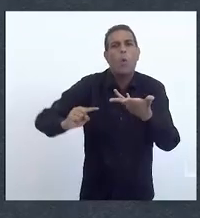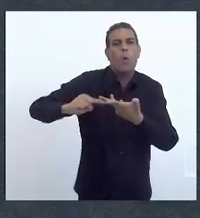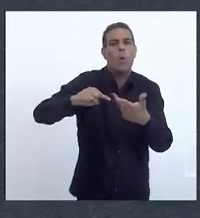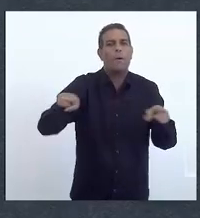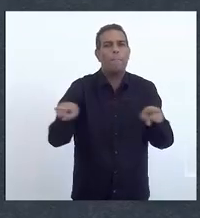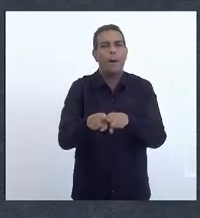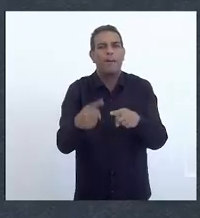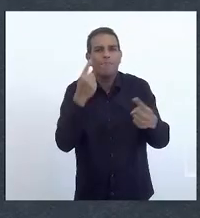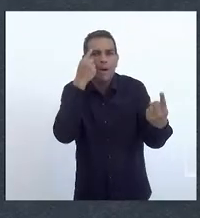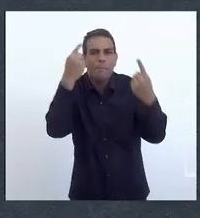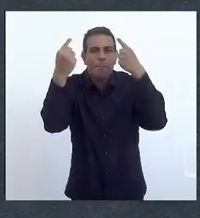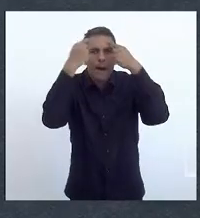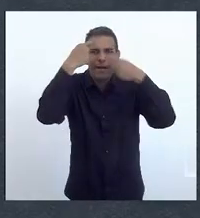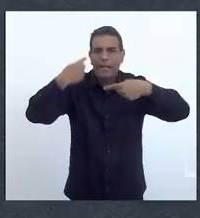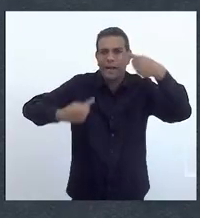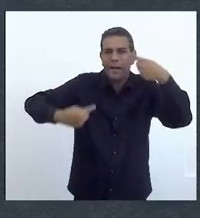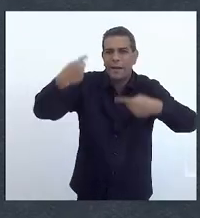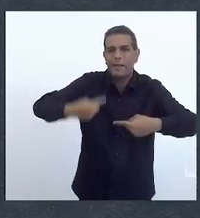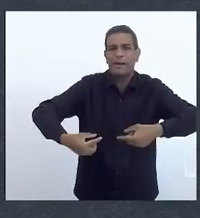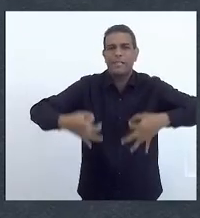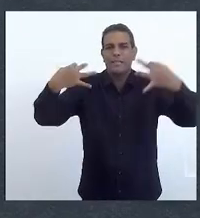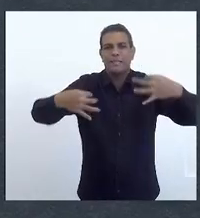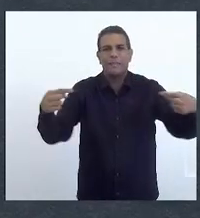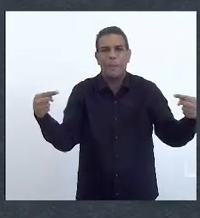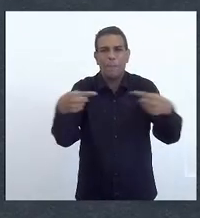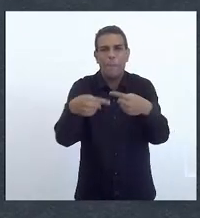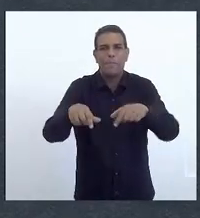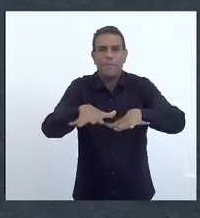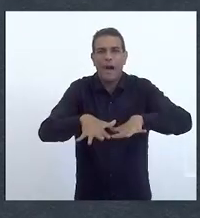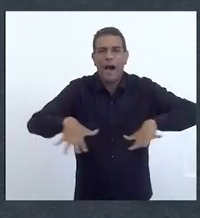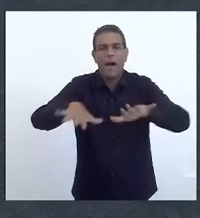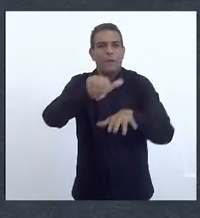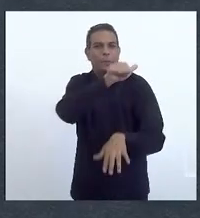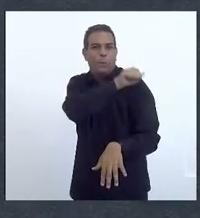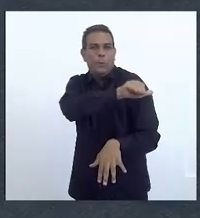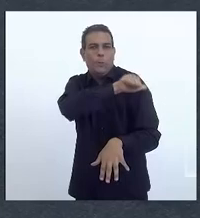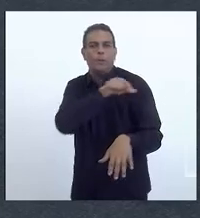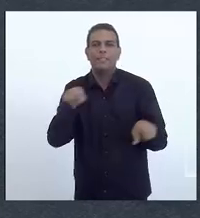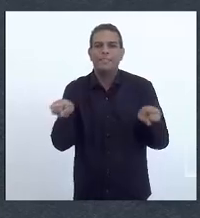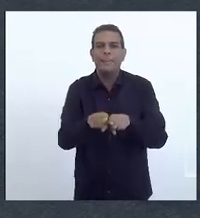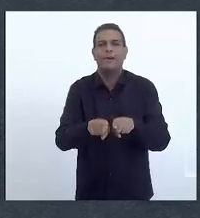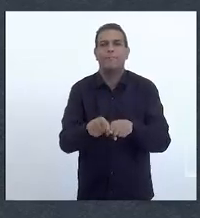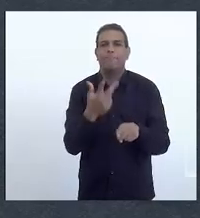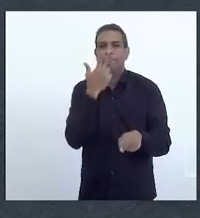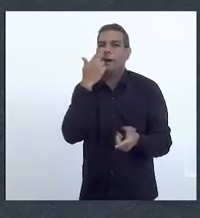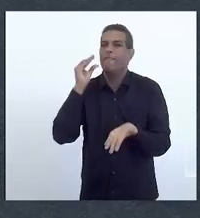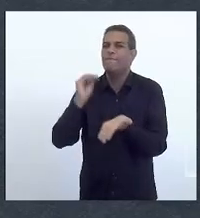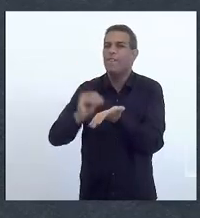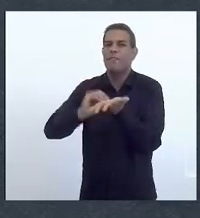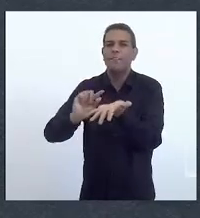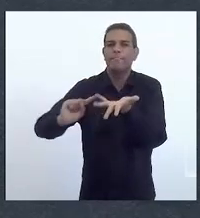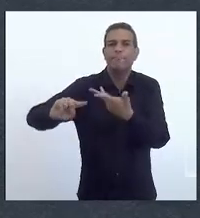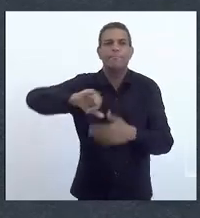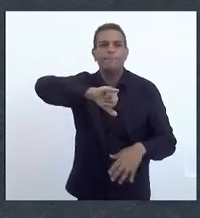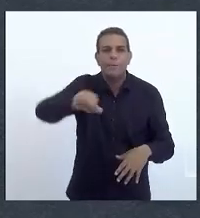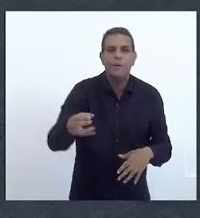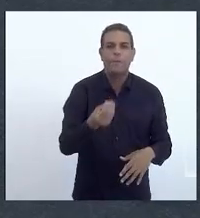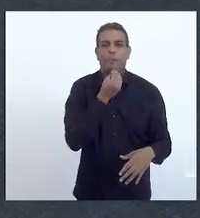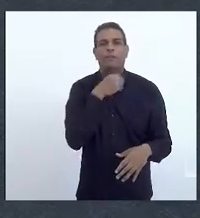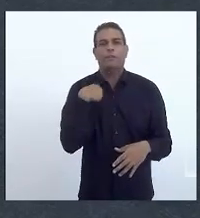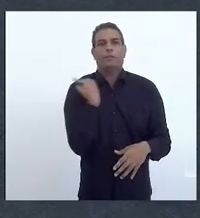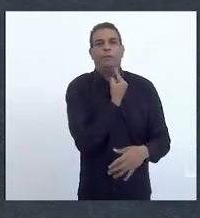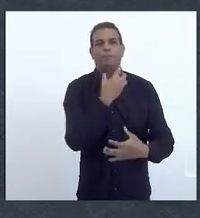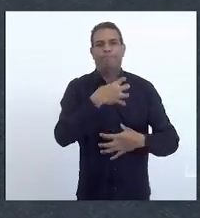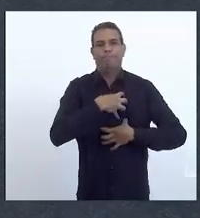na criação de uma política perene para o Estado do Rio de Janeiro, que tanto carece de novas oportunidades